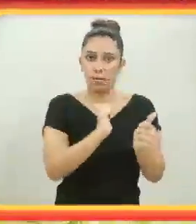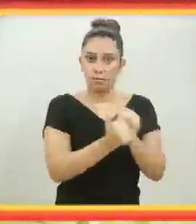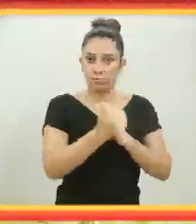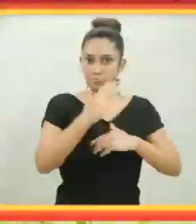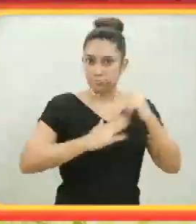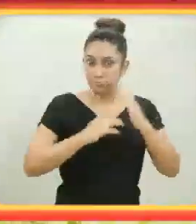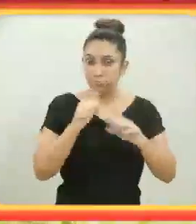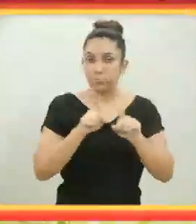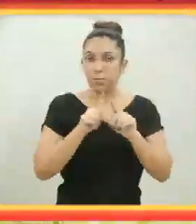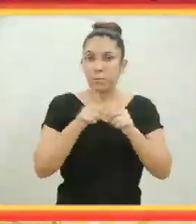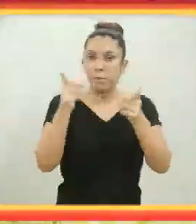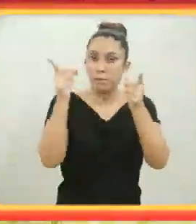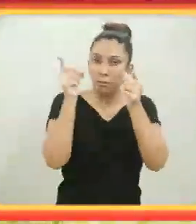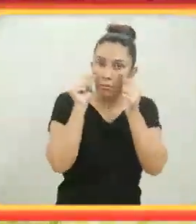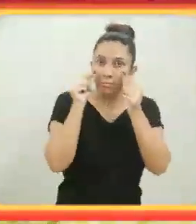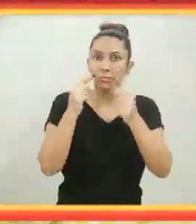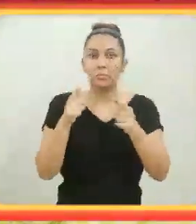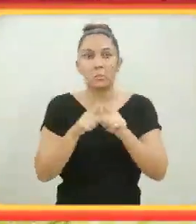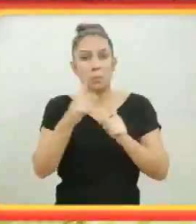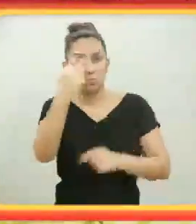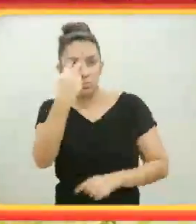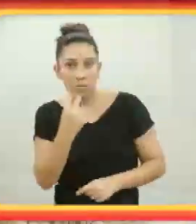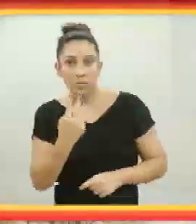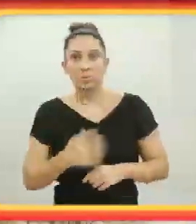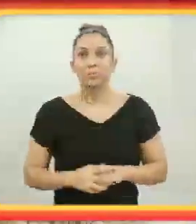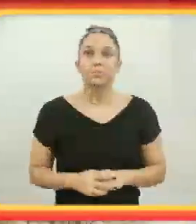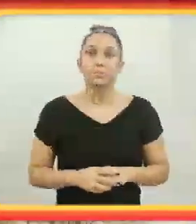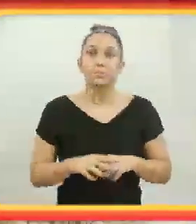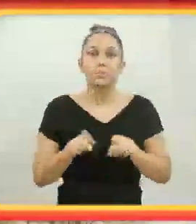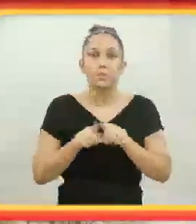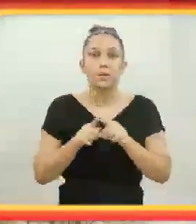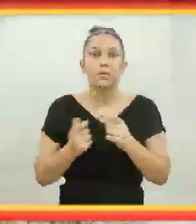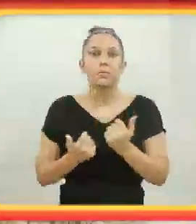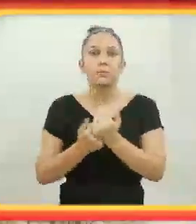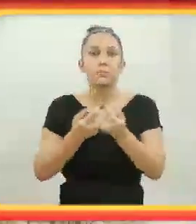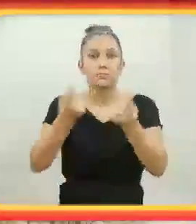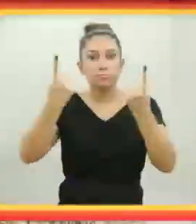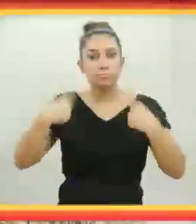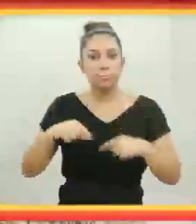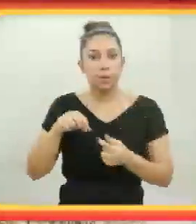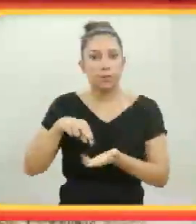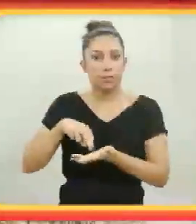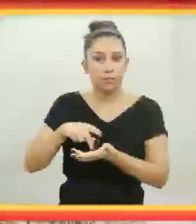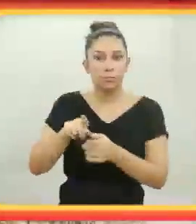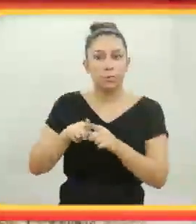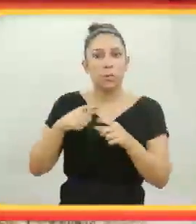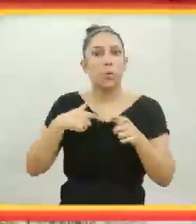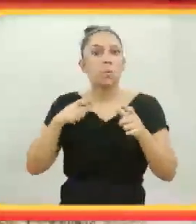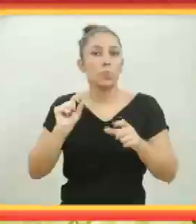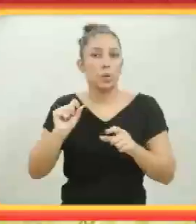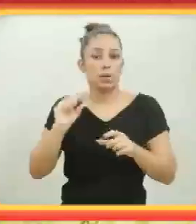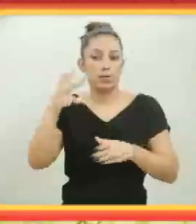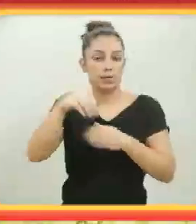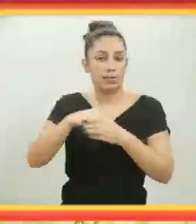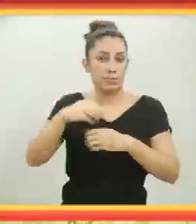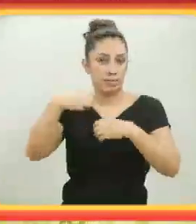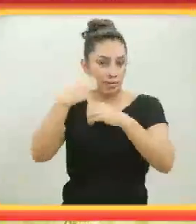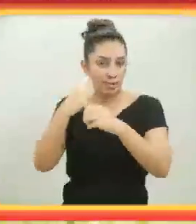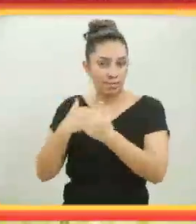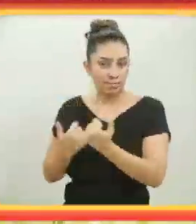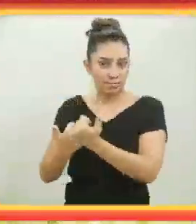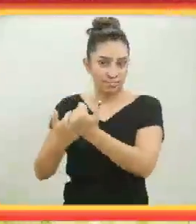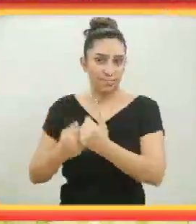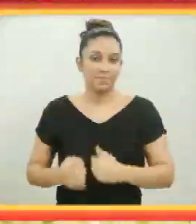e também auxiliam no cotidiano dessas pessoas. E além das pesquisas, ali eu guio e